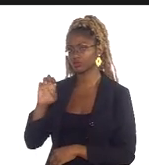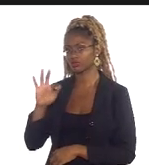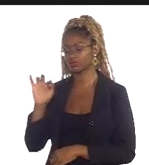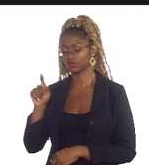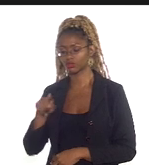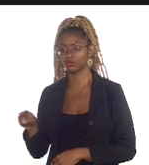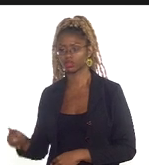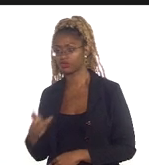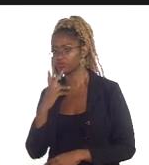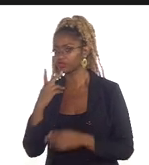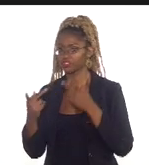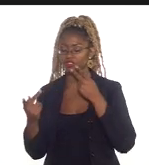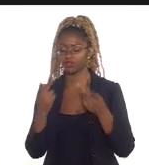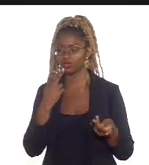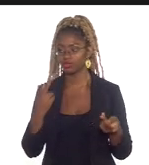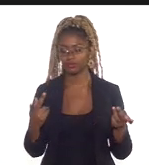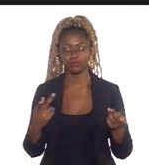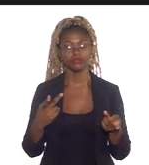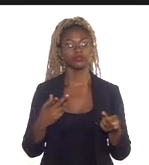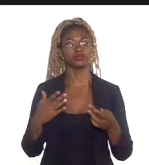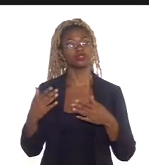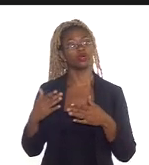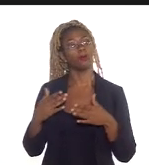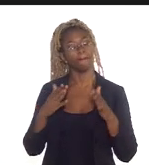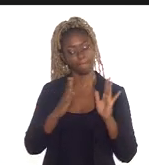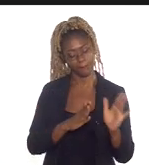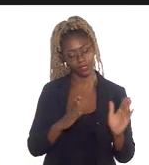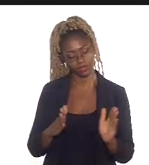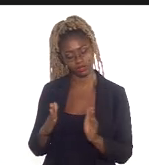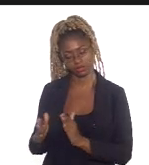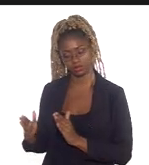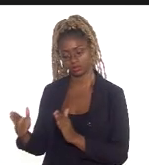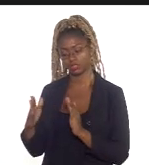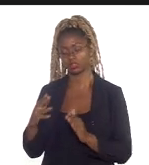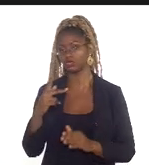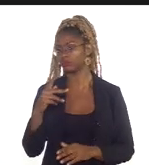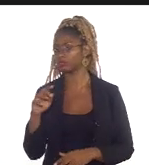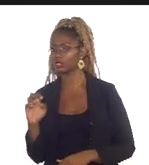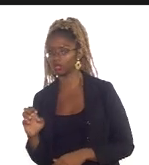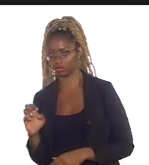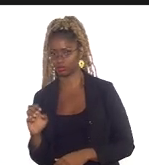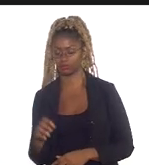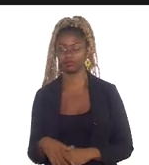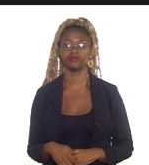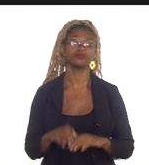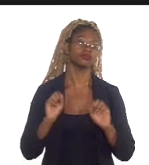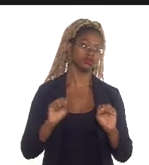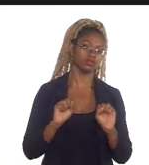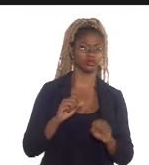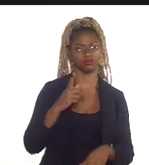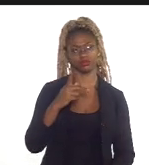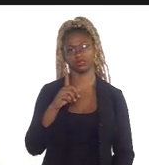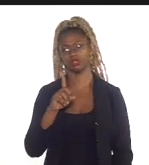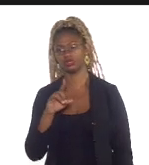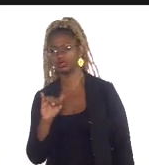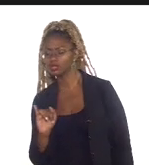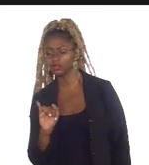aos aspectos regulatórios, aos processos, aos procedimentos específicos da PE, seja PDI,